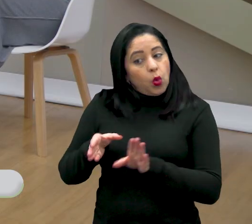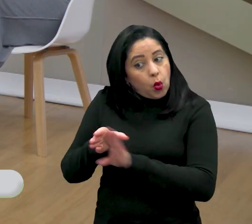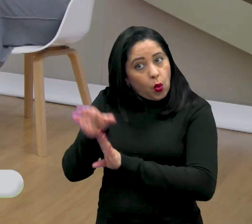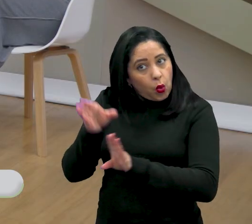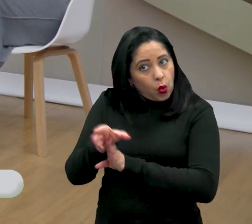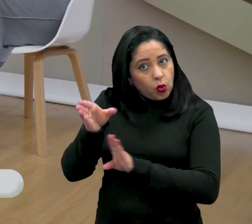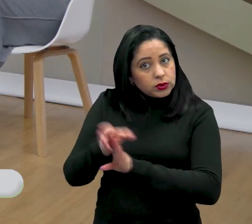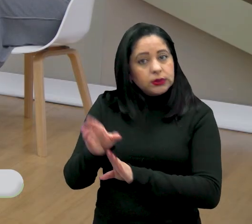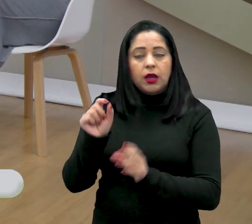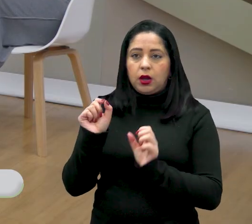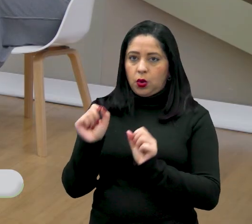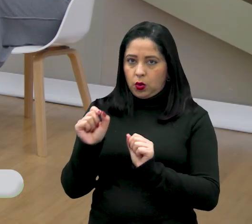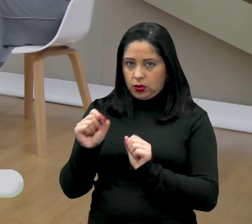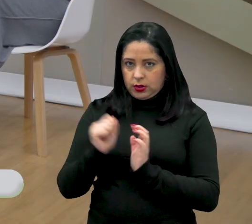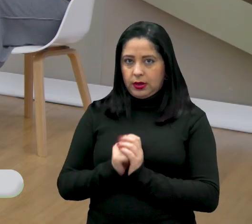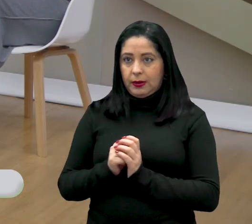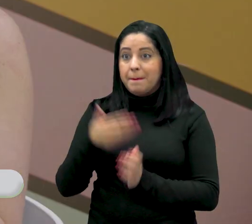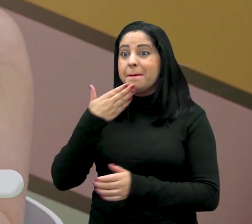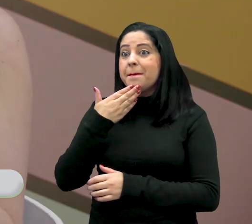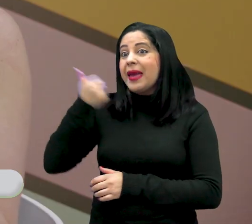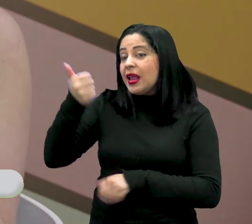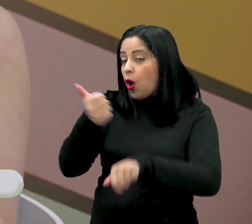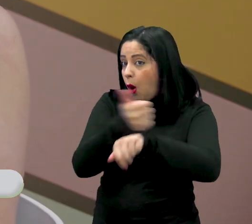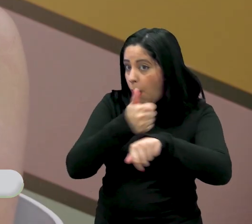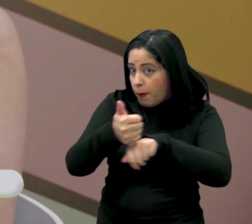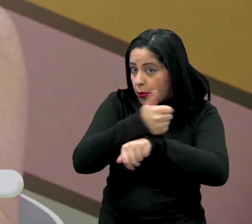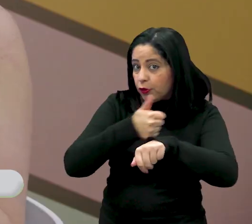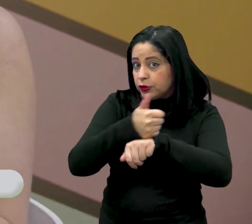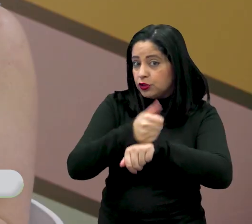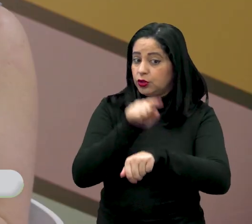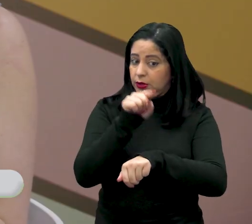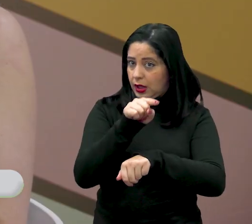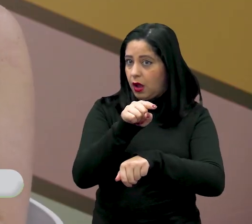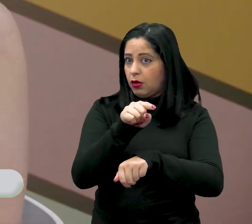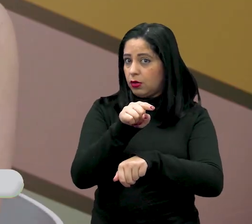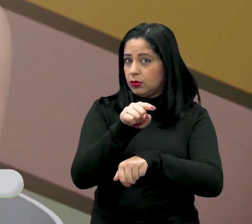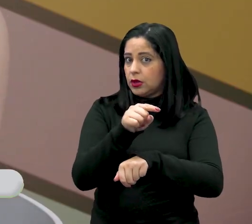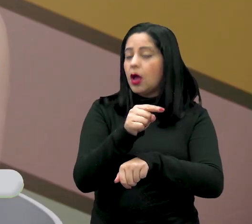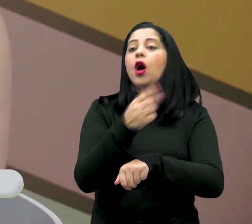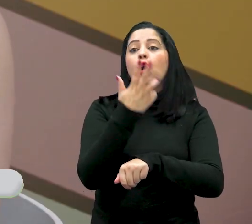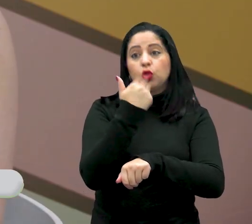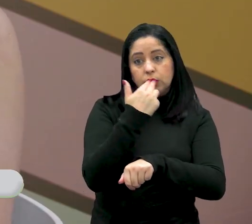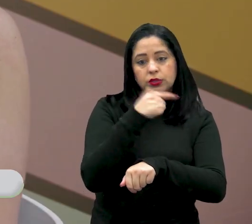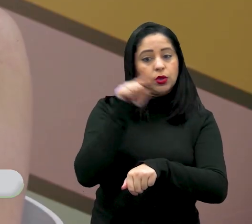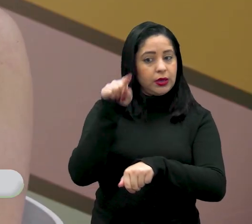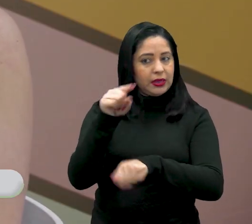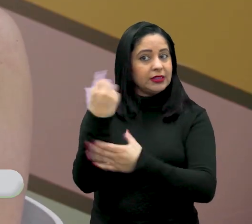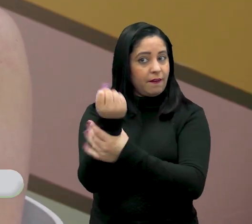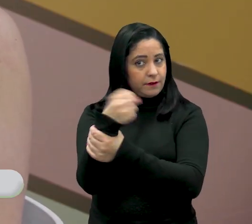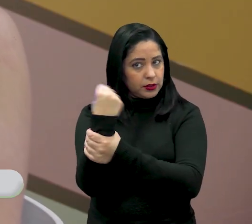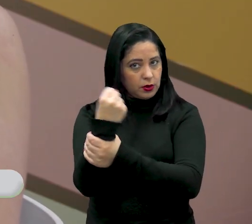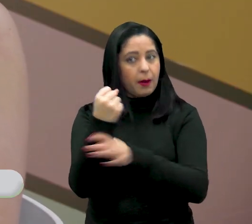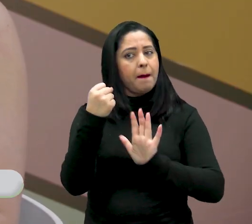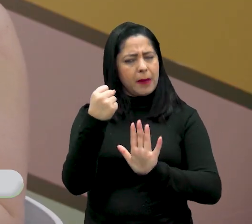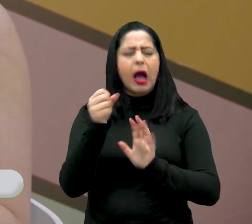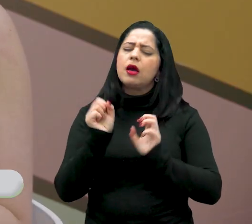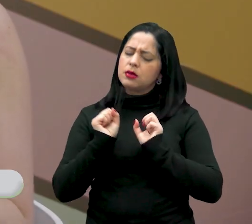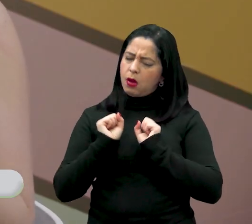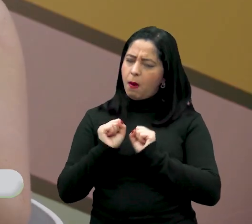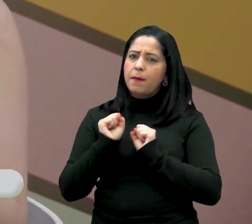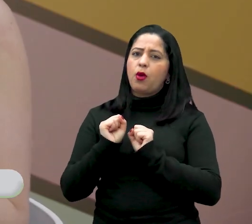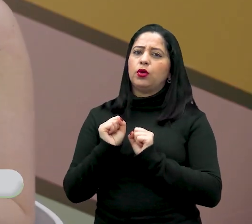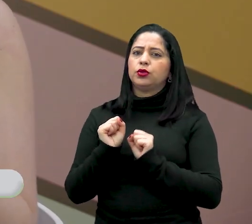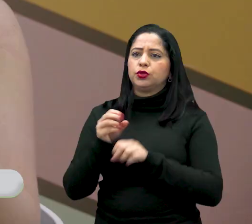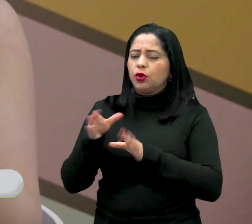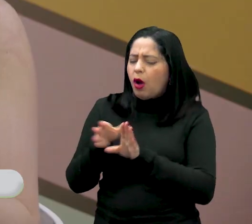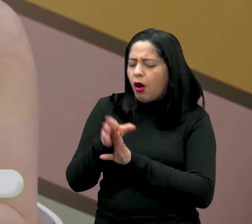sempre orientar, mas eu também oriento que o melhor profissional para falar sobre isso é, no caso, o nutricionista e o fisioterapeuta, né? Mas a gente